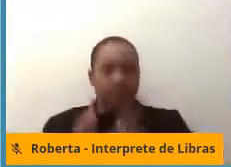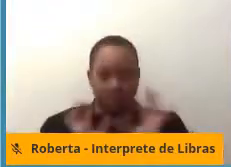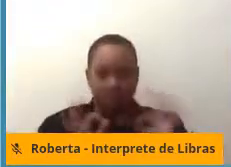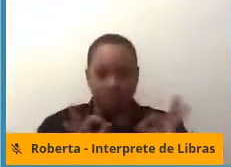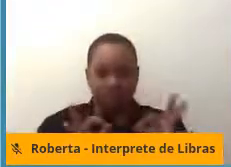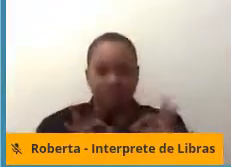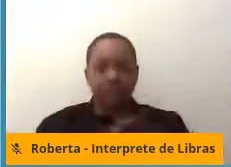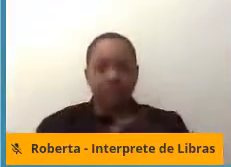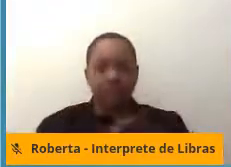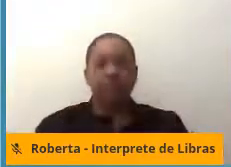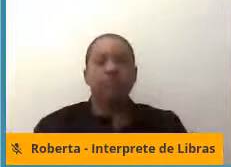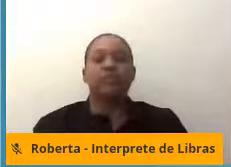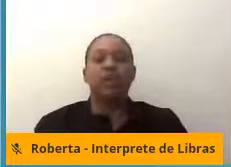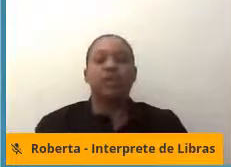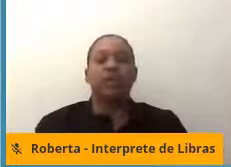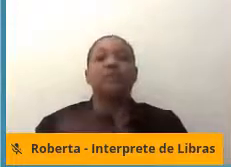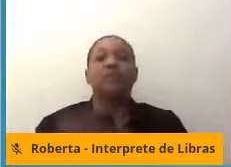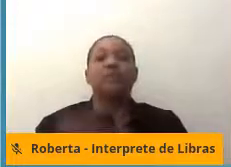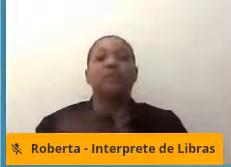Vamos prosseguir.